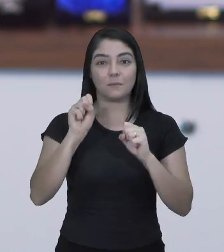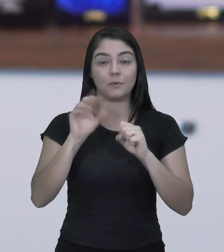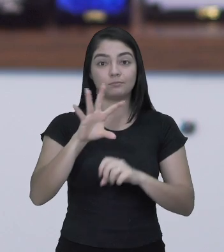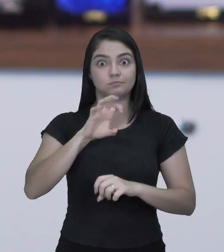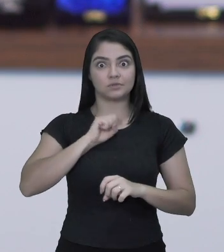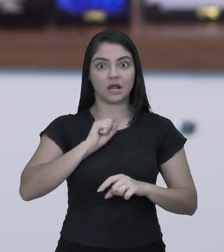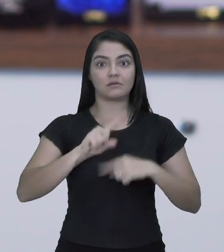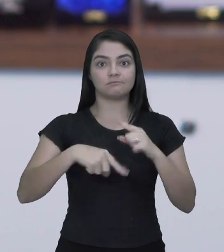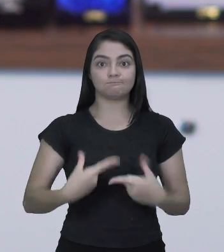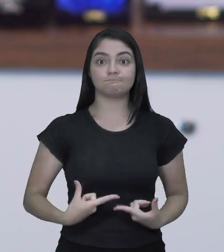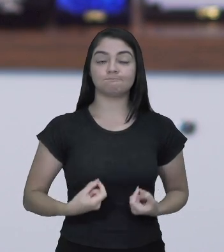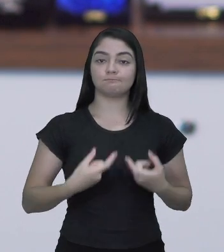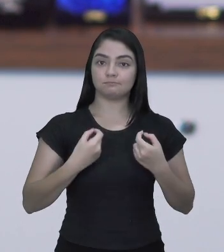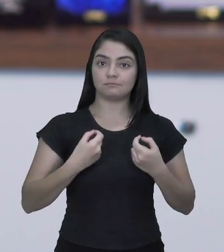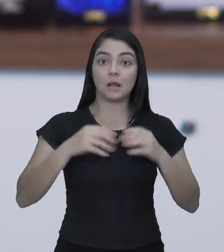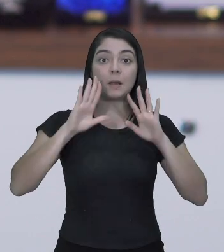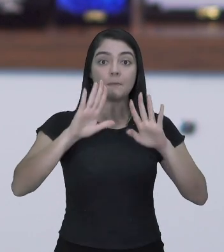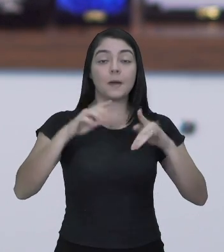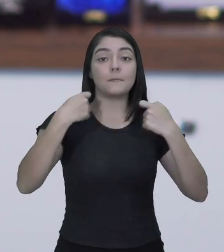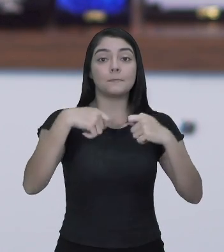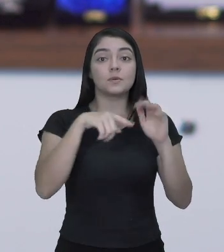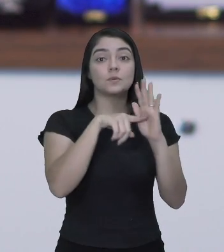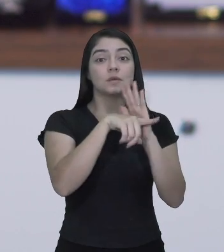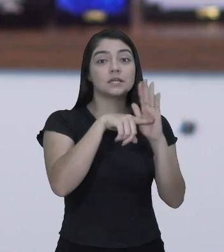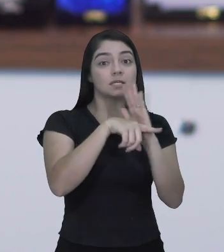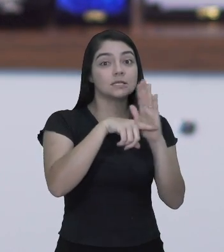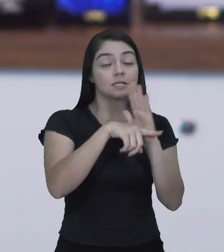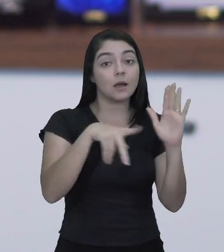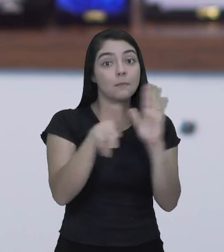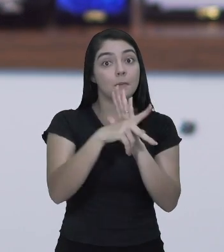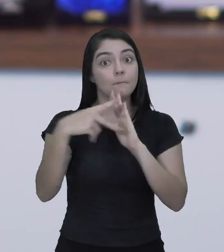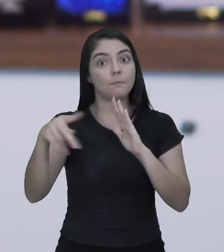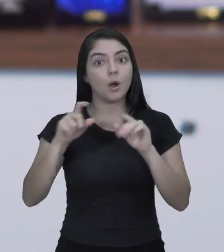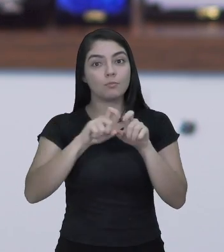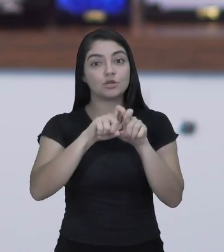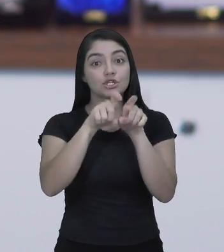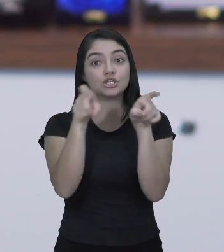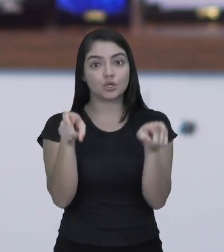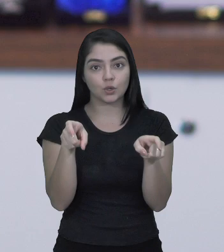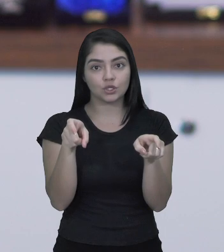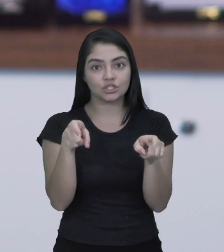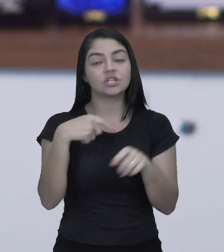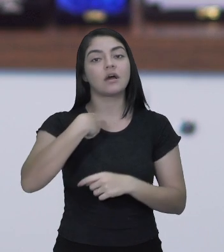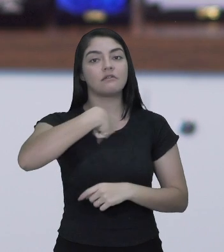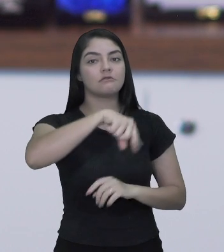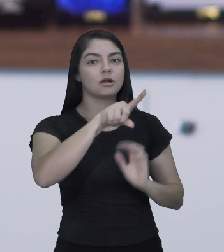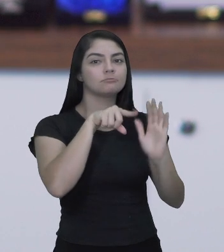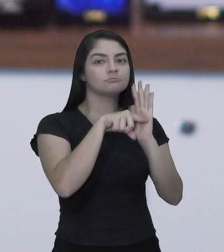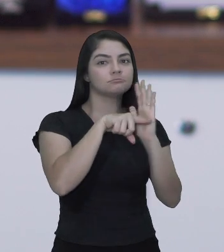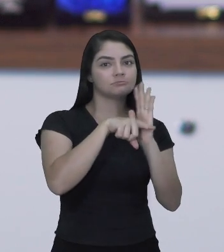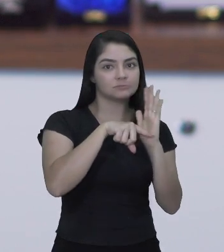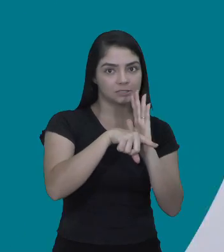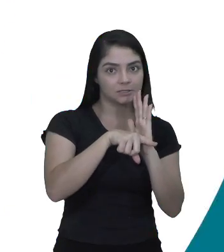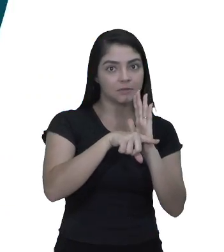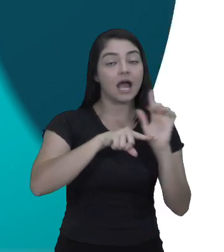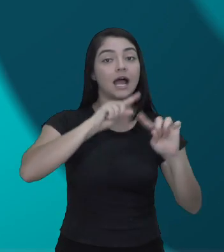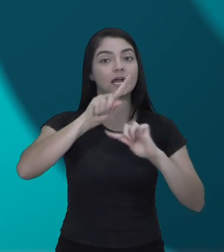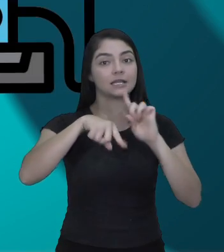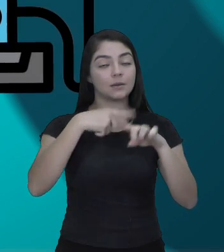através de um exame clínico com um oncoginecologista ou ginecologista geral, que, na suspeita de